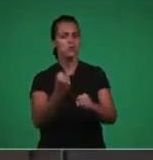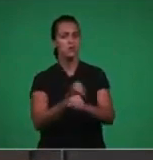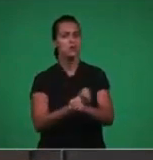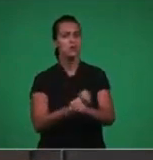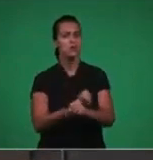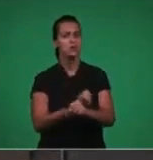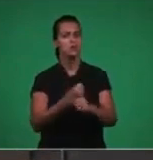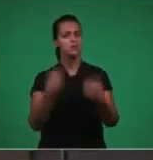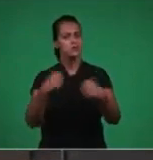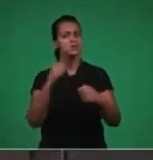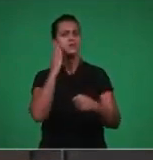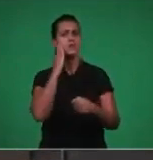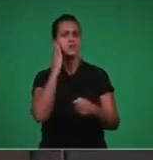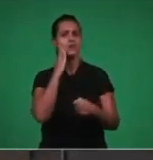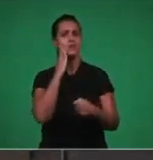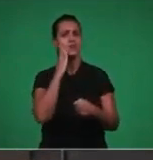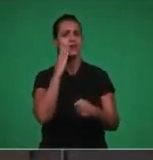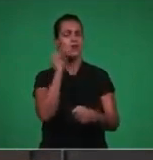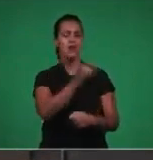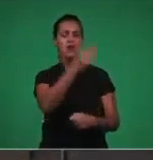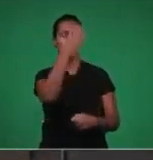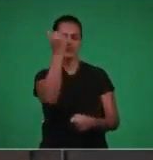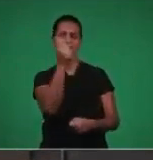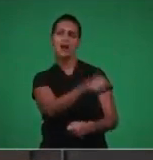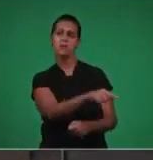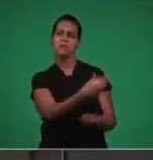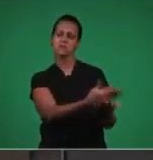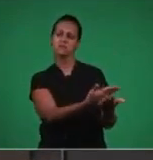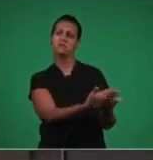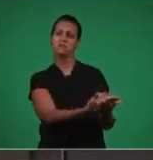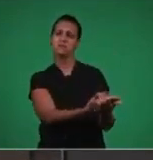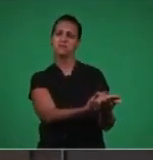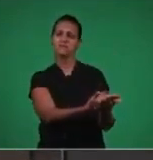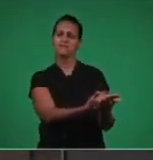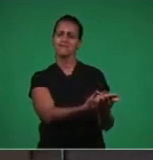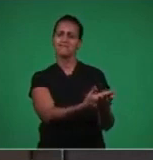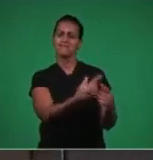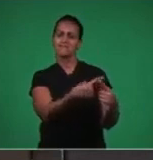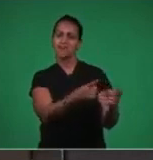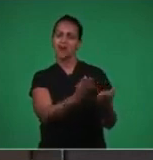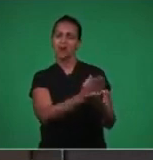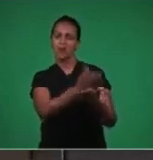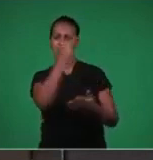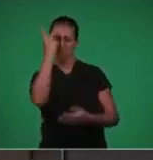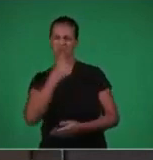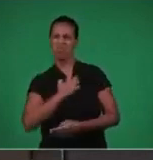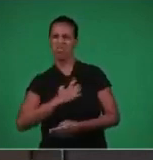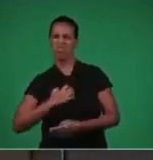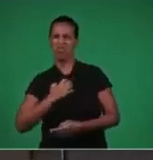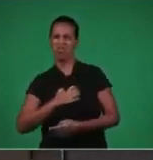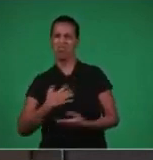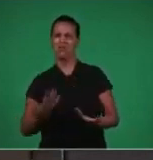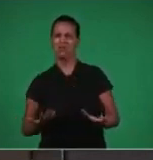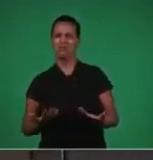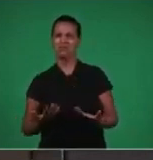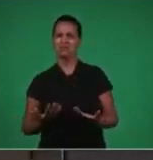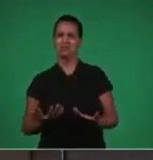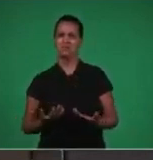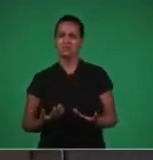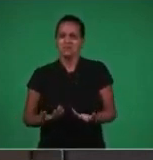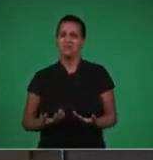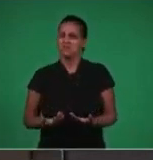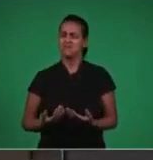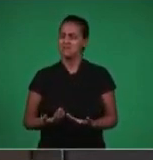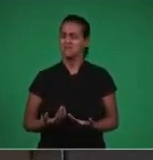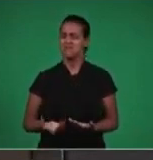sabem o que dizer e o que falar. Isso incomoda, é verdade. Mas o que é que tem com isso? O que nós temos com